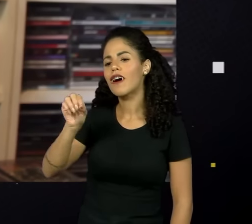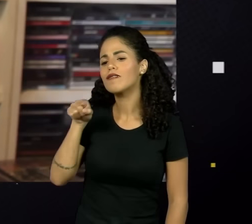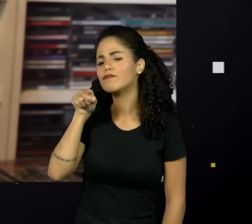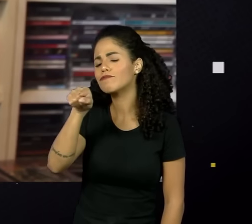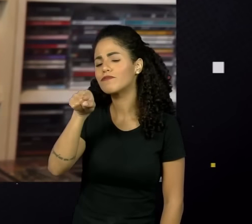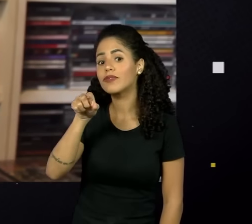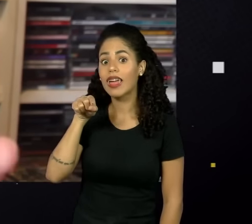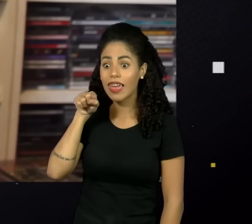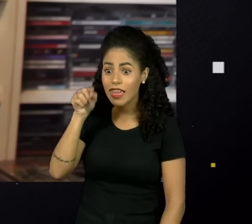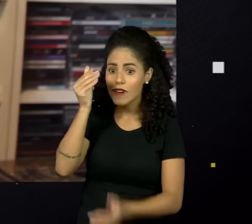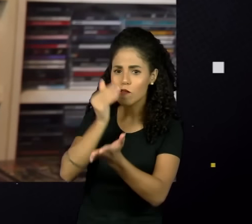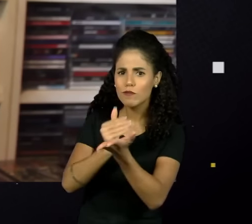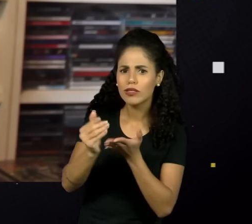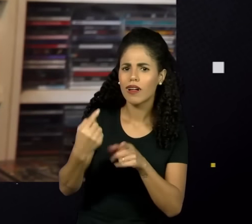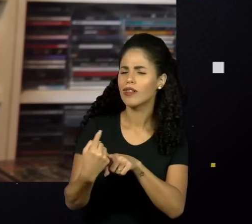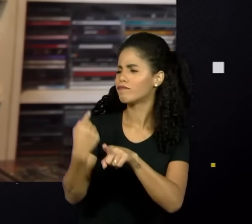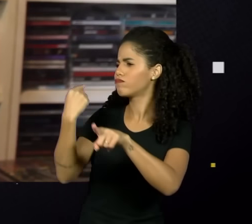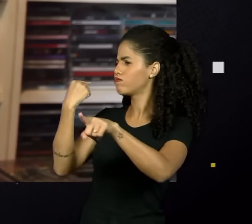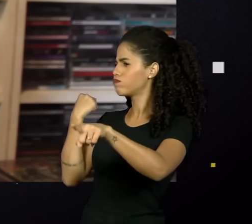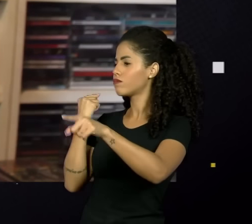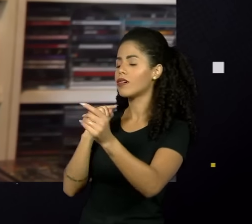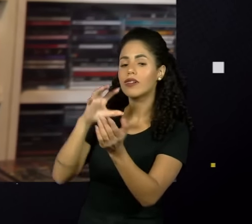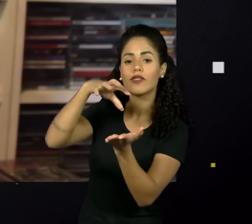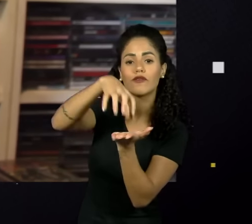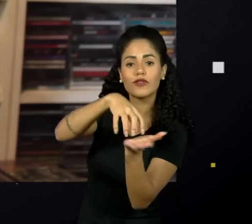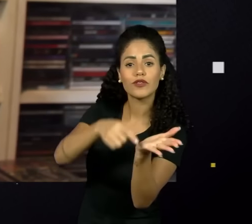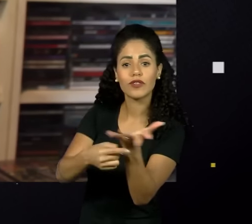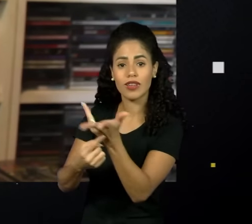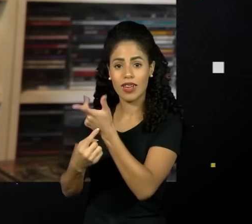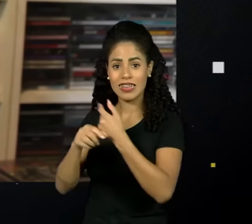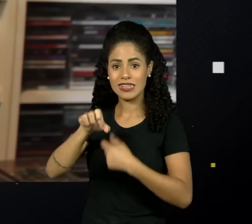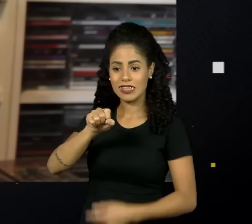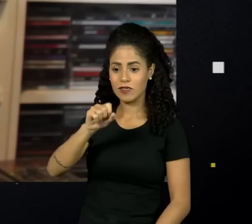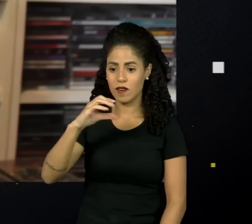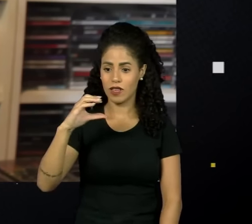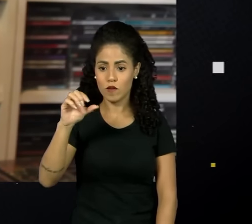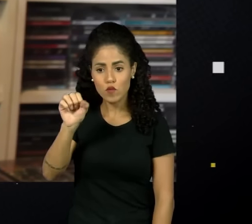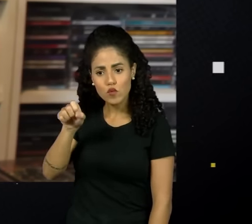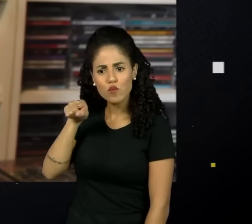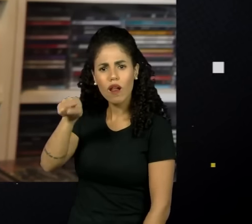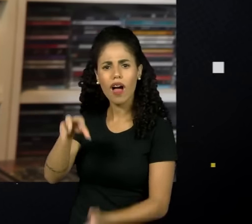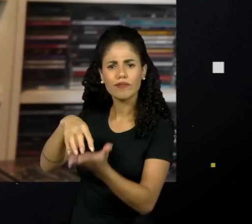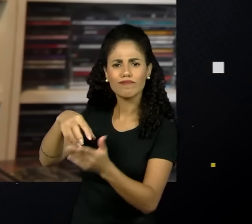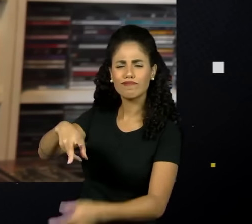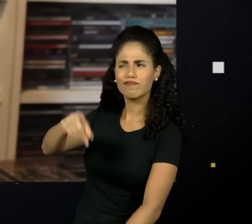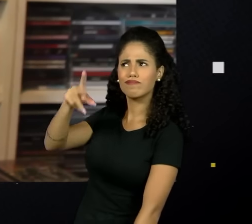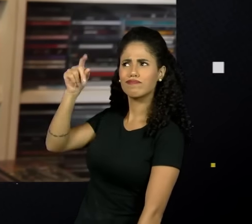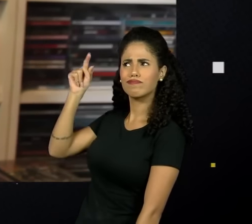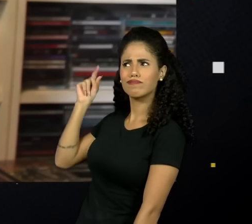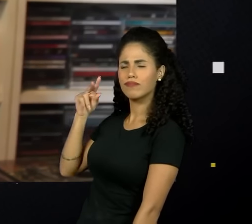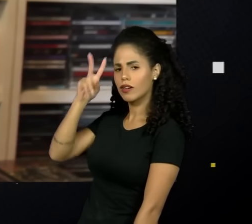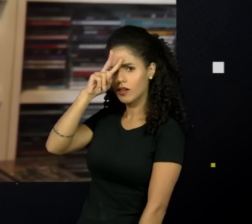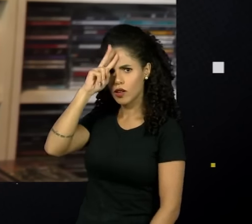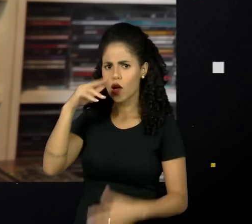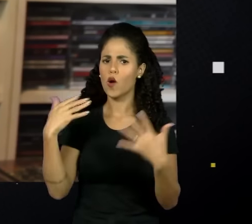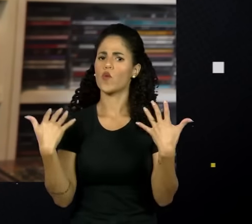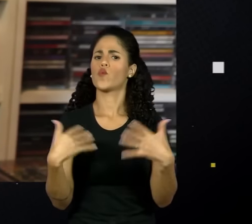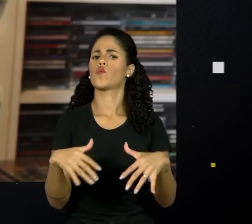ele teve lá na Fundação das Artes de São Caetano do Sul é é impressionante